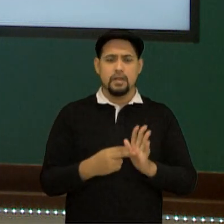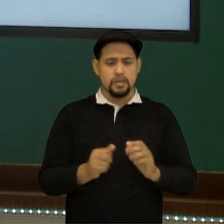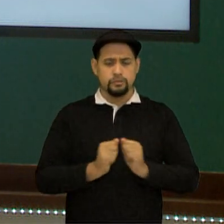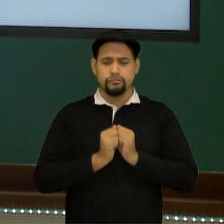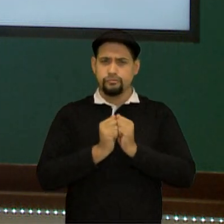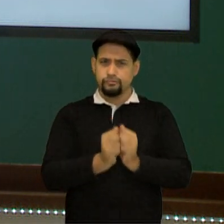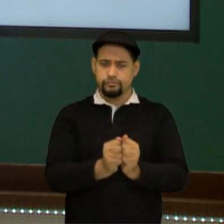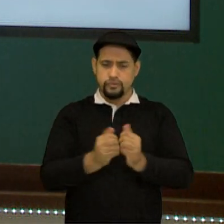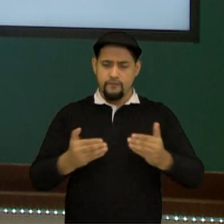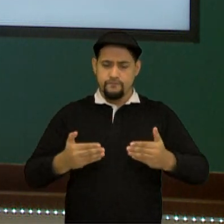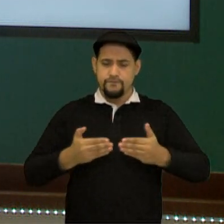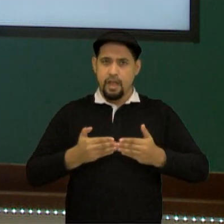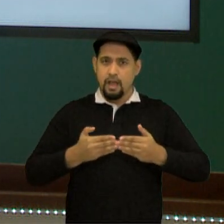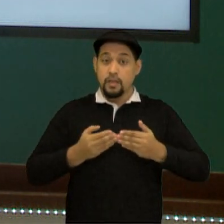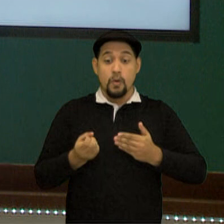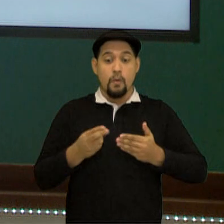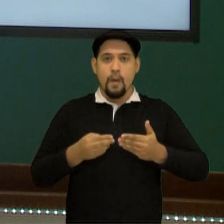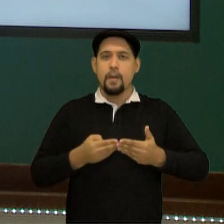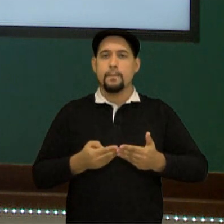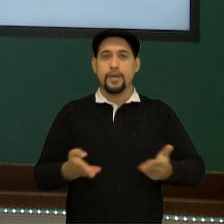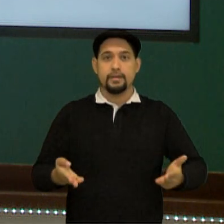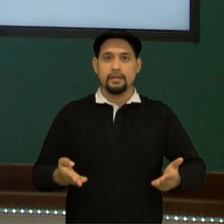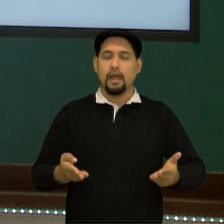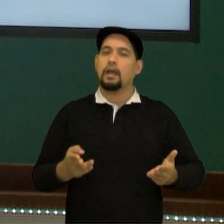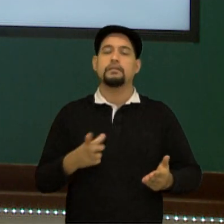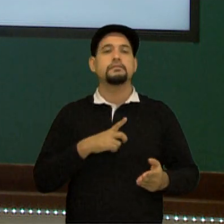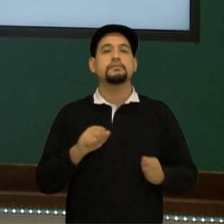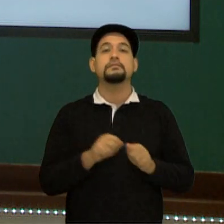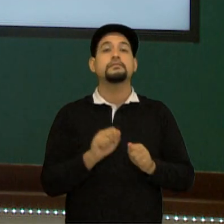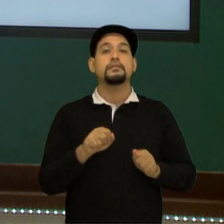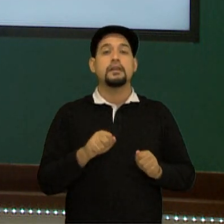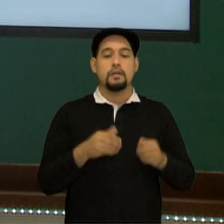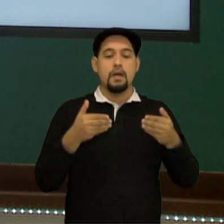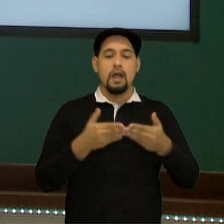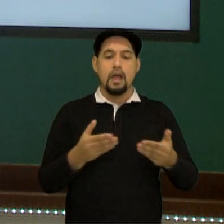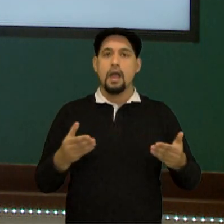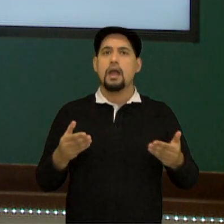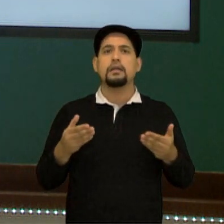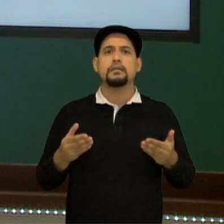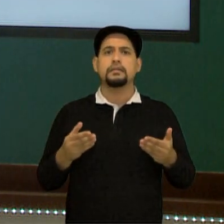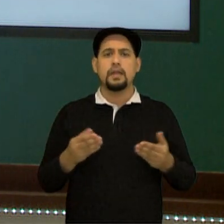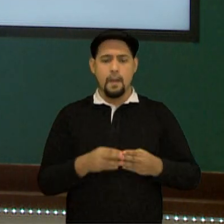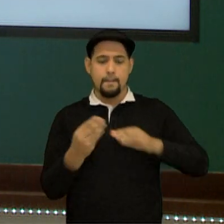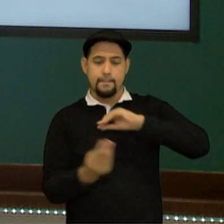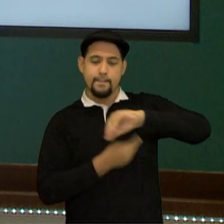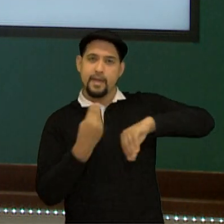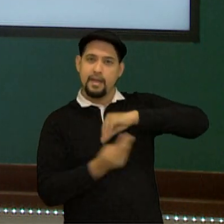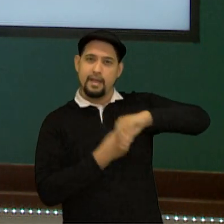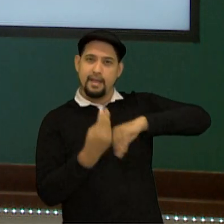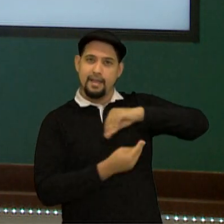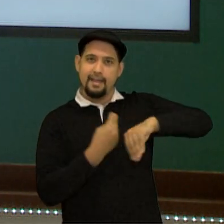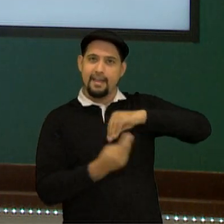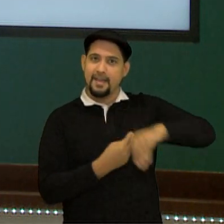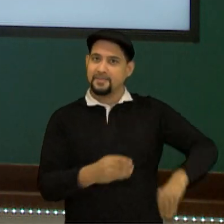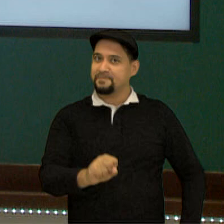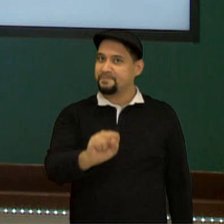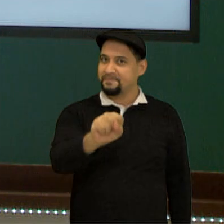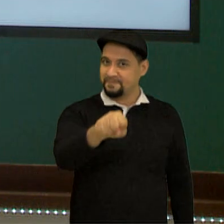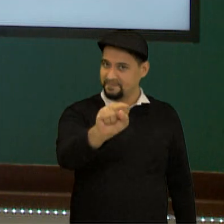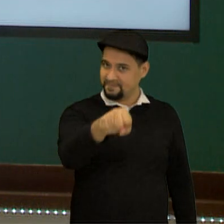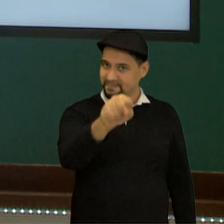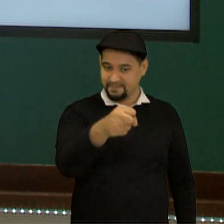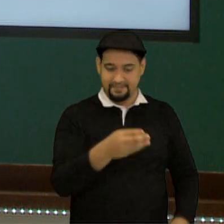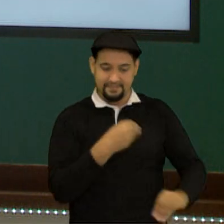simultaneamente fechada como aberta. Então, nós dizemos que ela é uma cadeia carbônica mista. Sim, uma cadeia